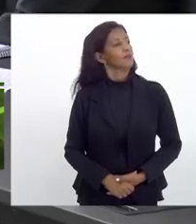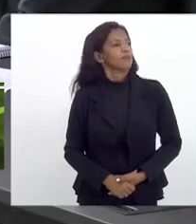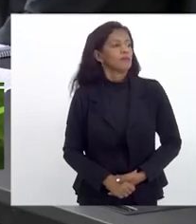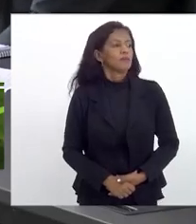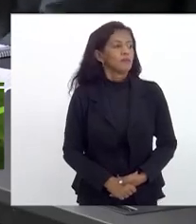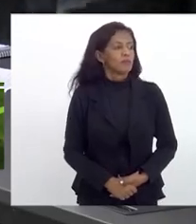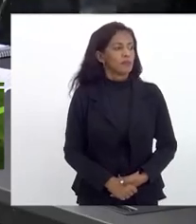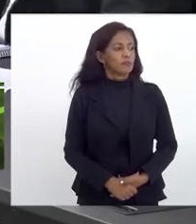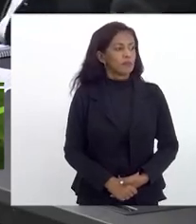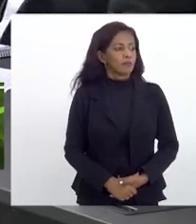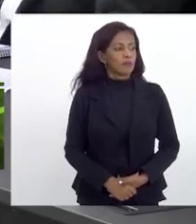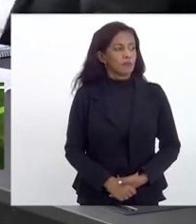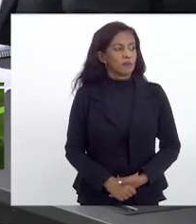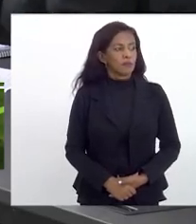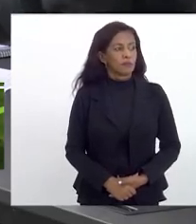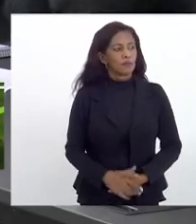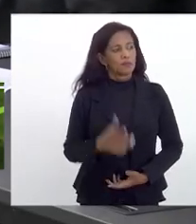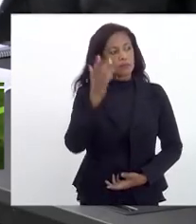Ele vai responder lá.